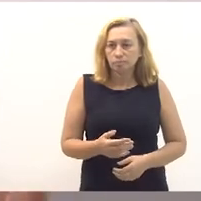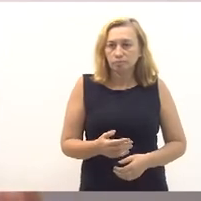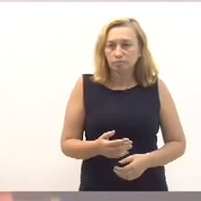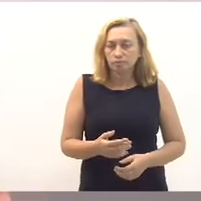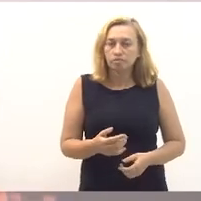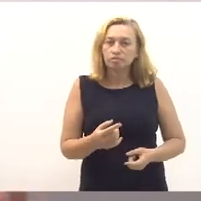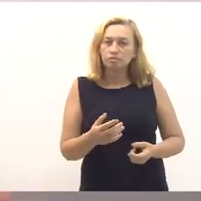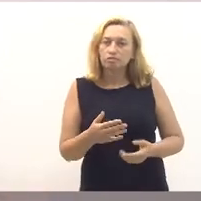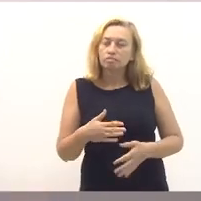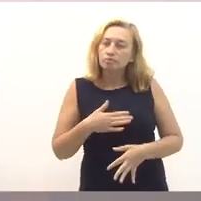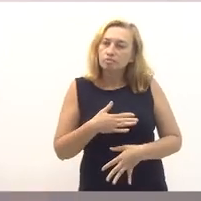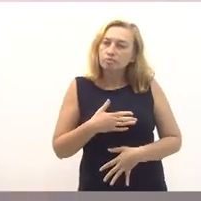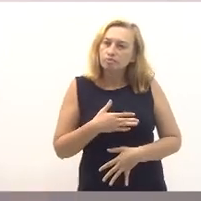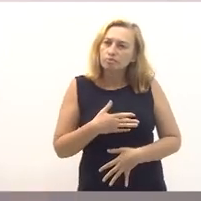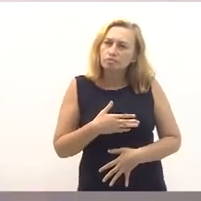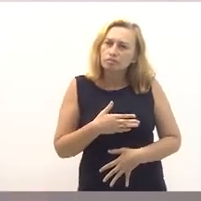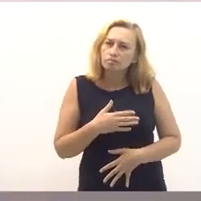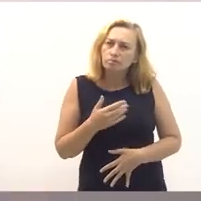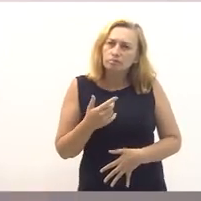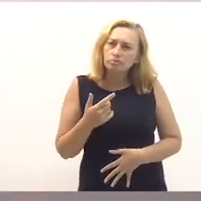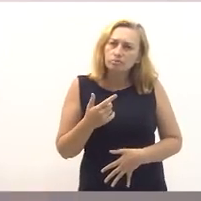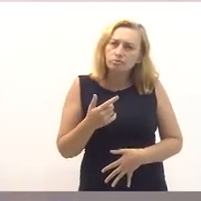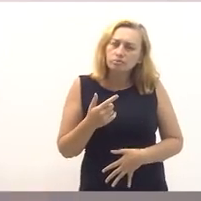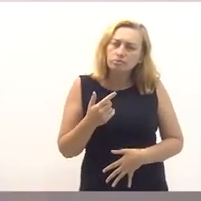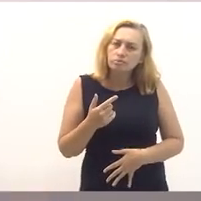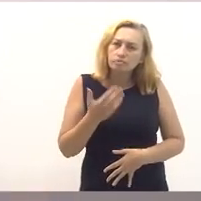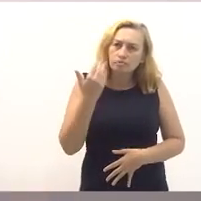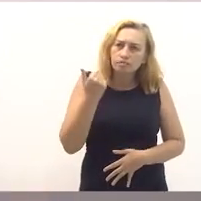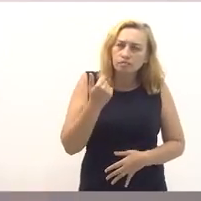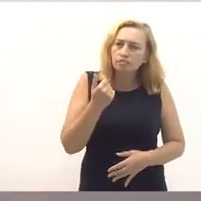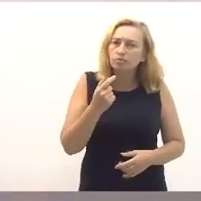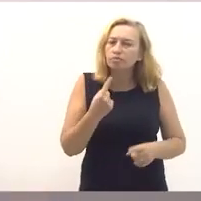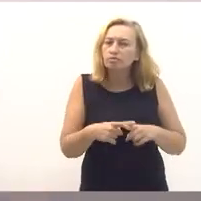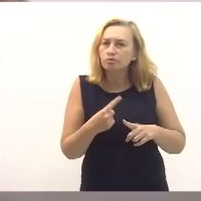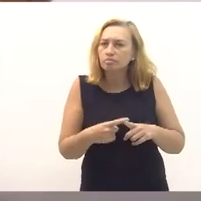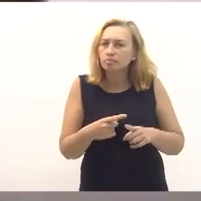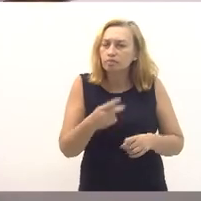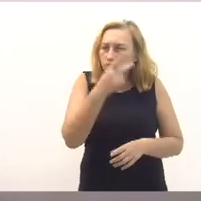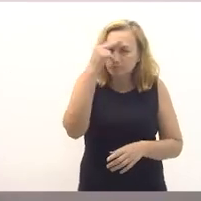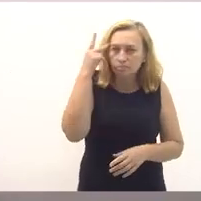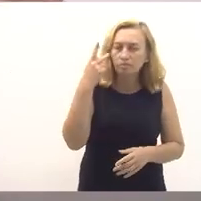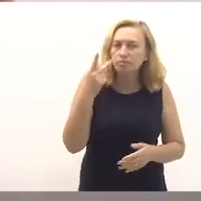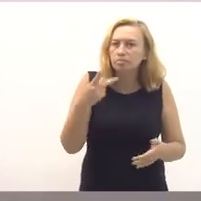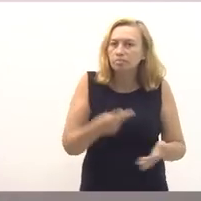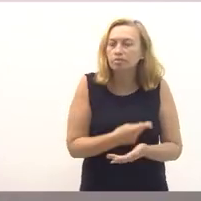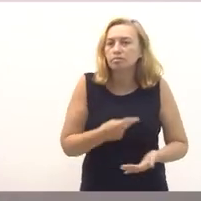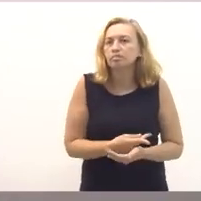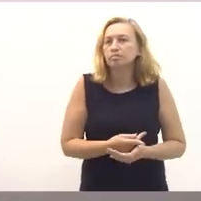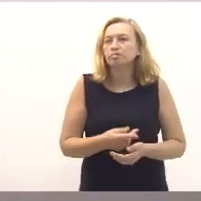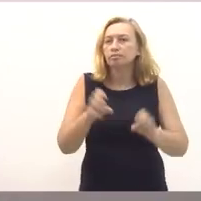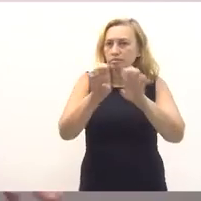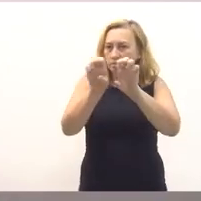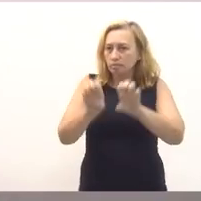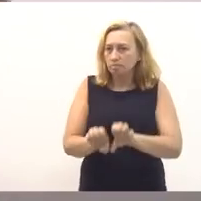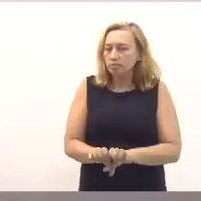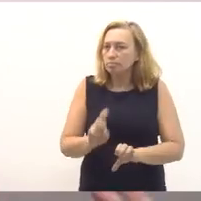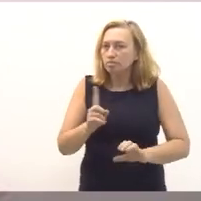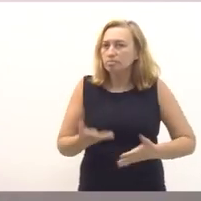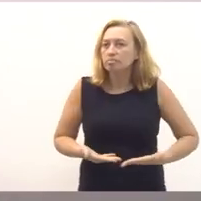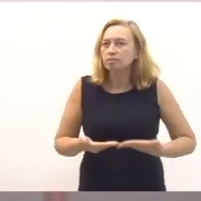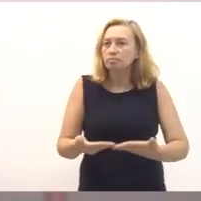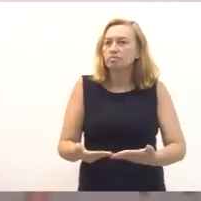Gênese do porque eu te leva a pessoa a cometer um delito nós sabemos que a estrutura ela não